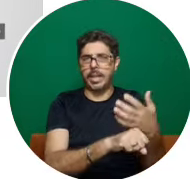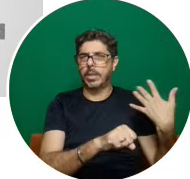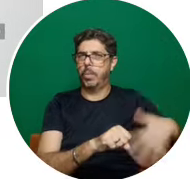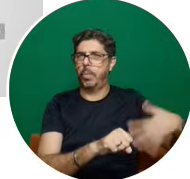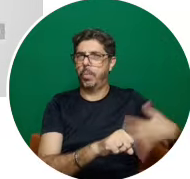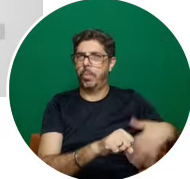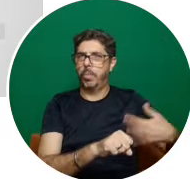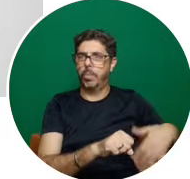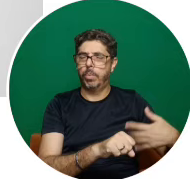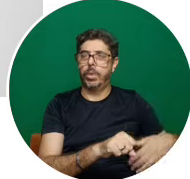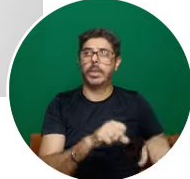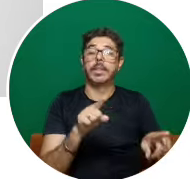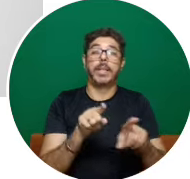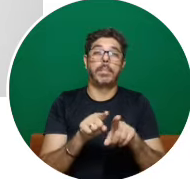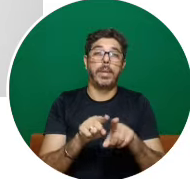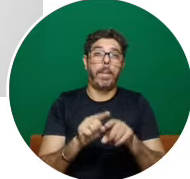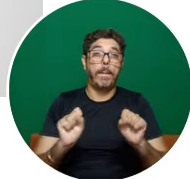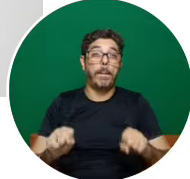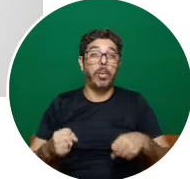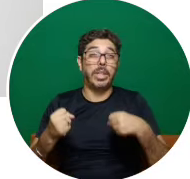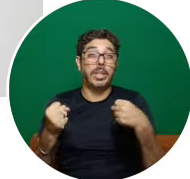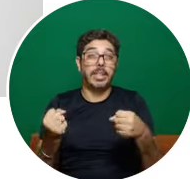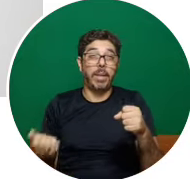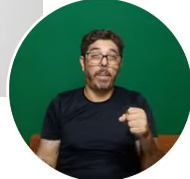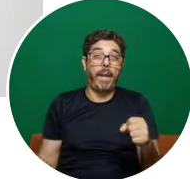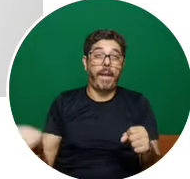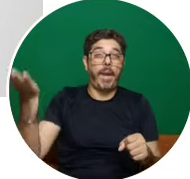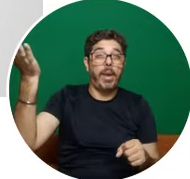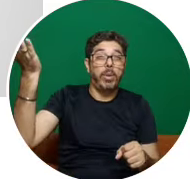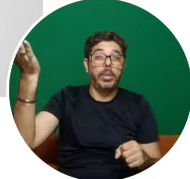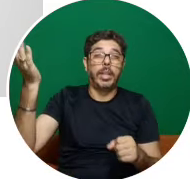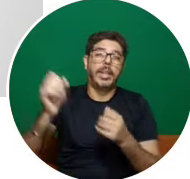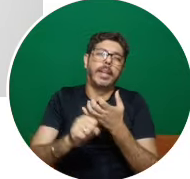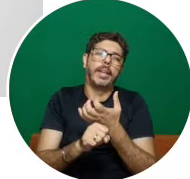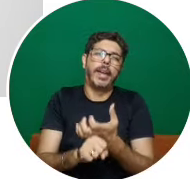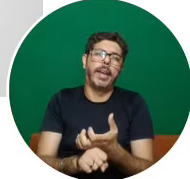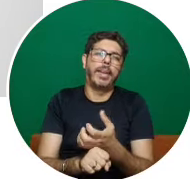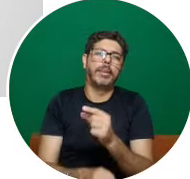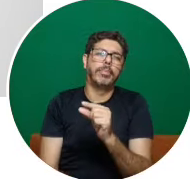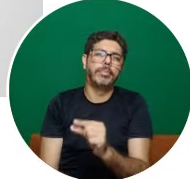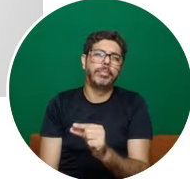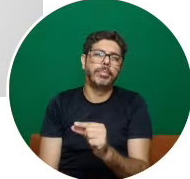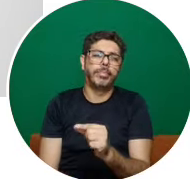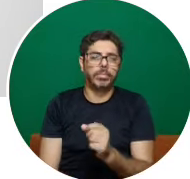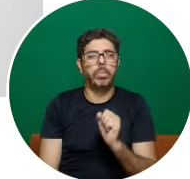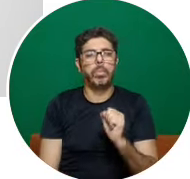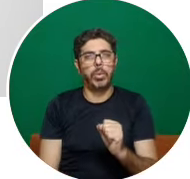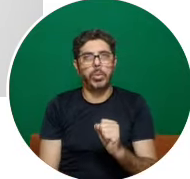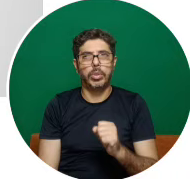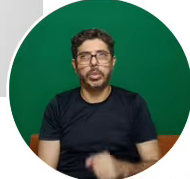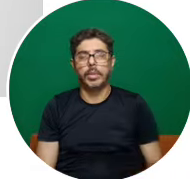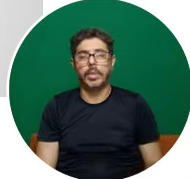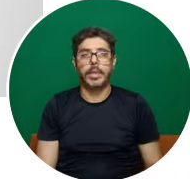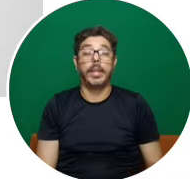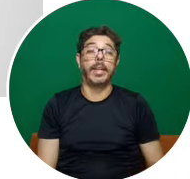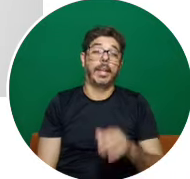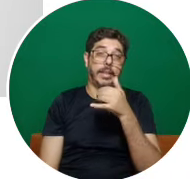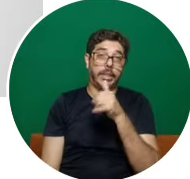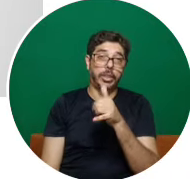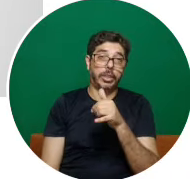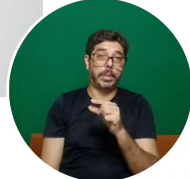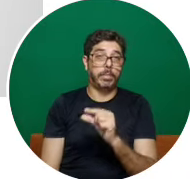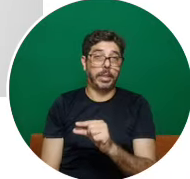de baixo potencial ou um potencial muito alto, mas com uma pequena carga. Em ambas as situações, a energia